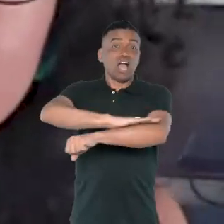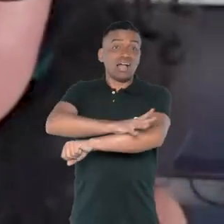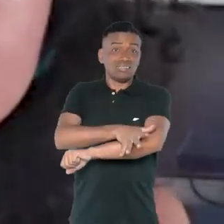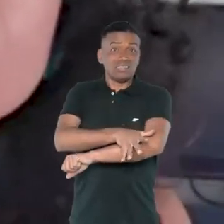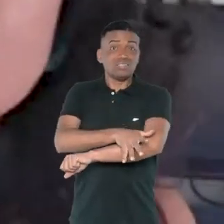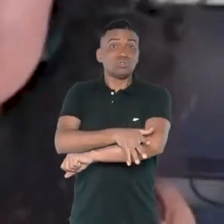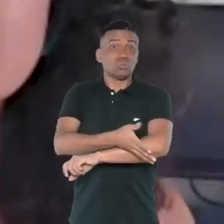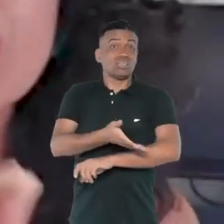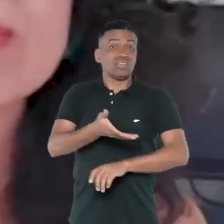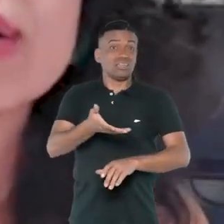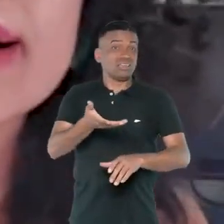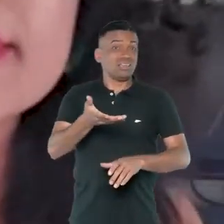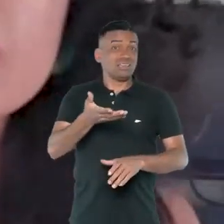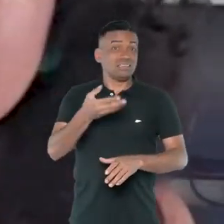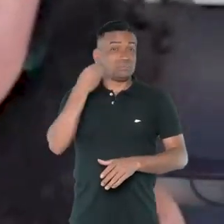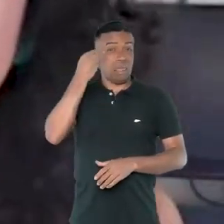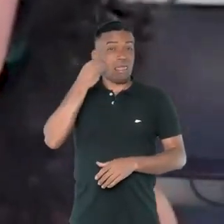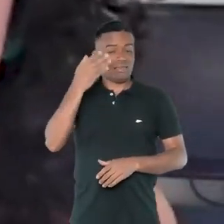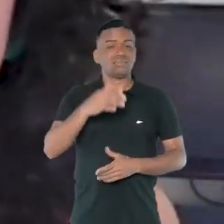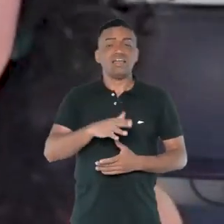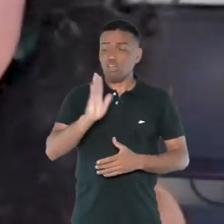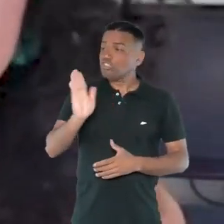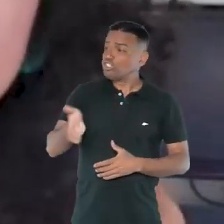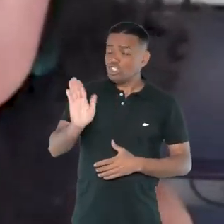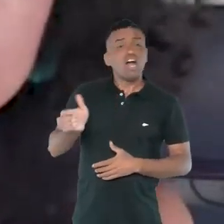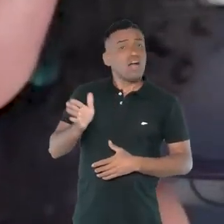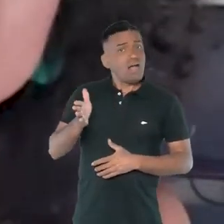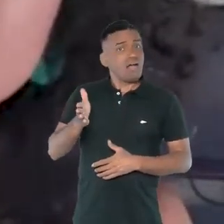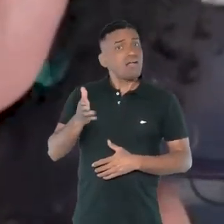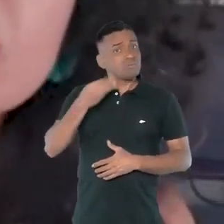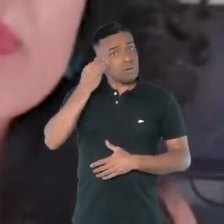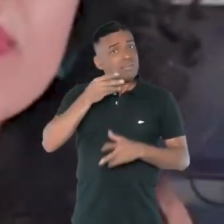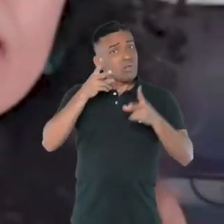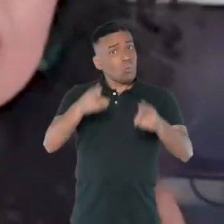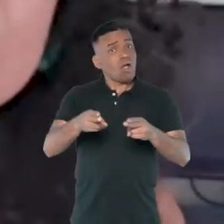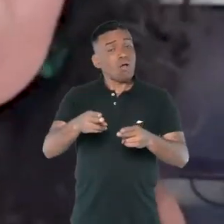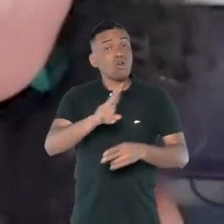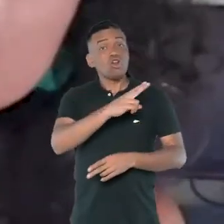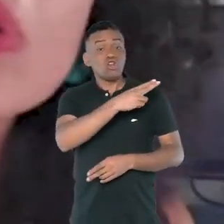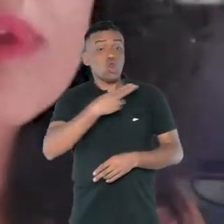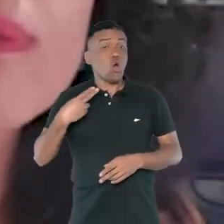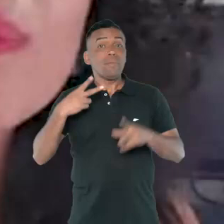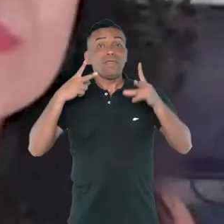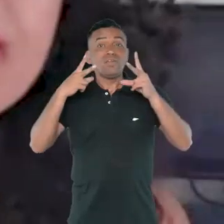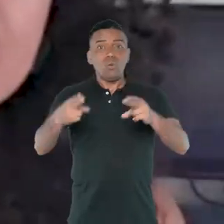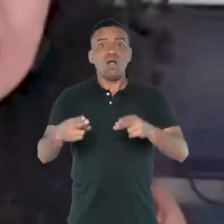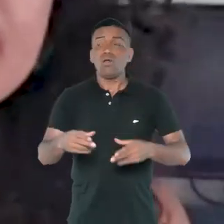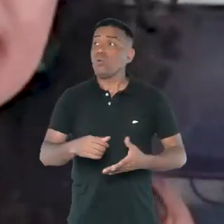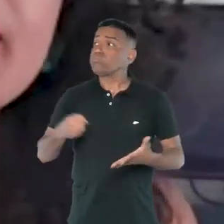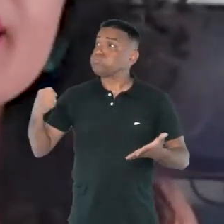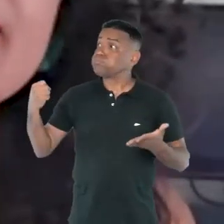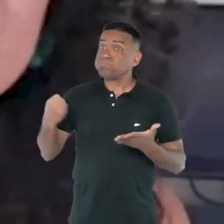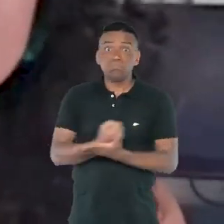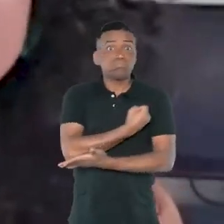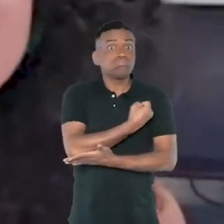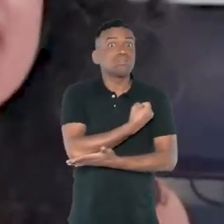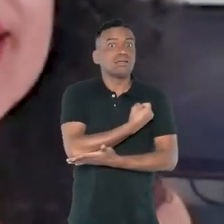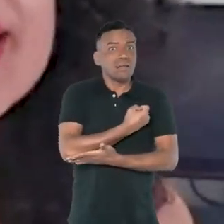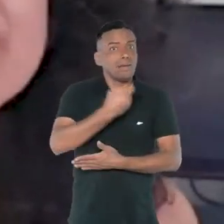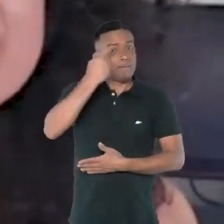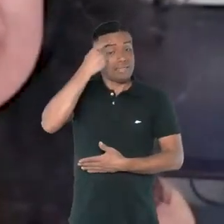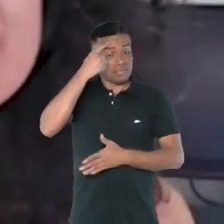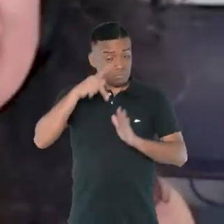movimento negro sobre uma situação de racismo que ela viveu? Falei, sim, eu já vivi aquilo e o meu nome é igual ao dela. E aí eu